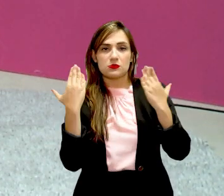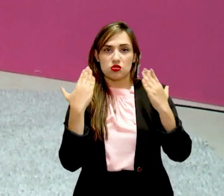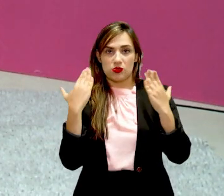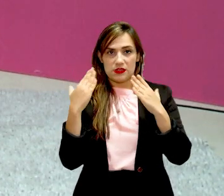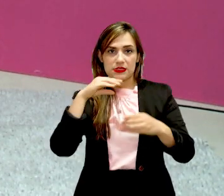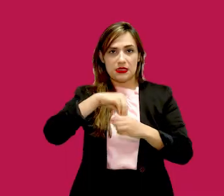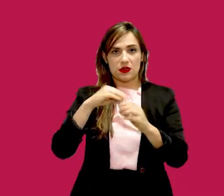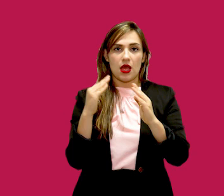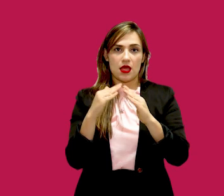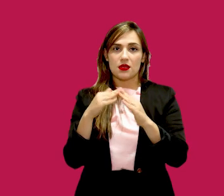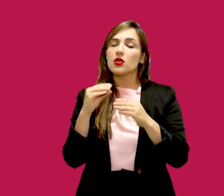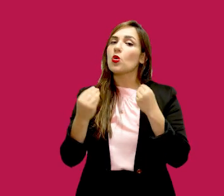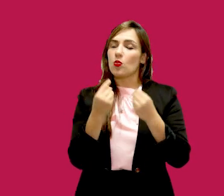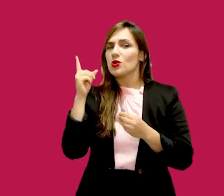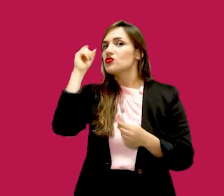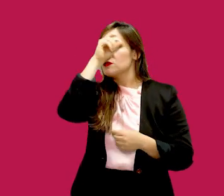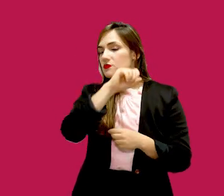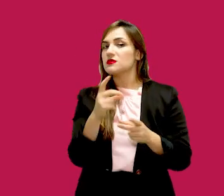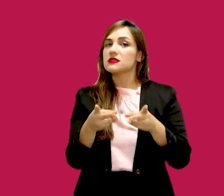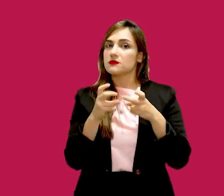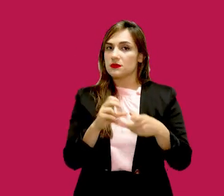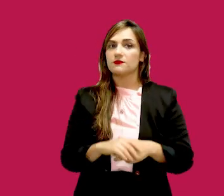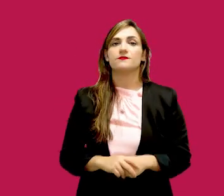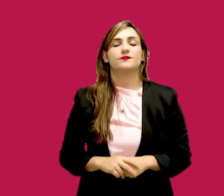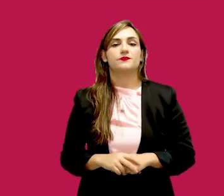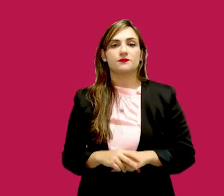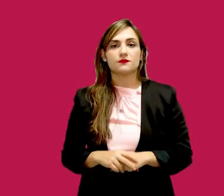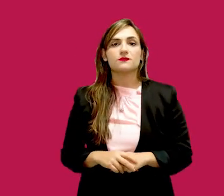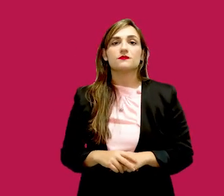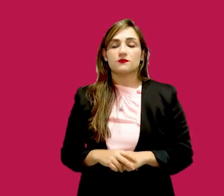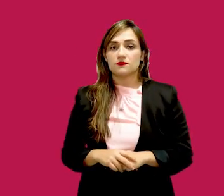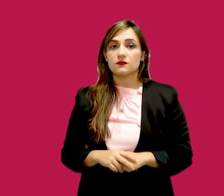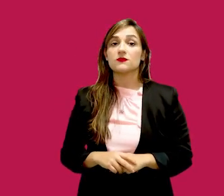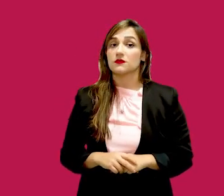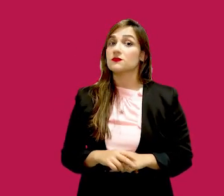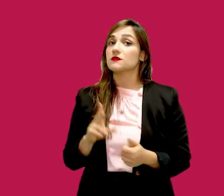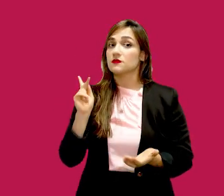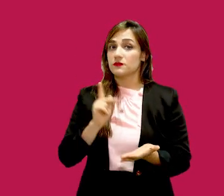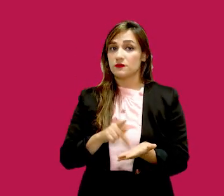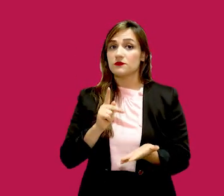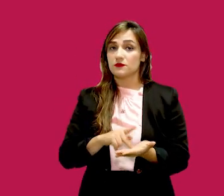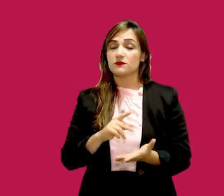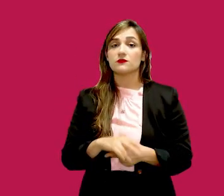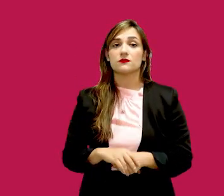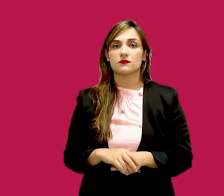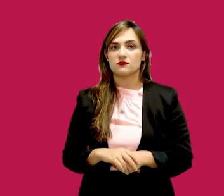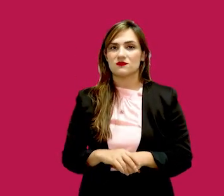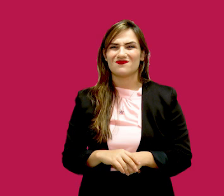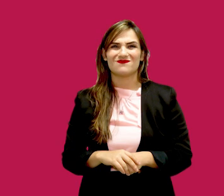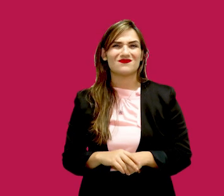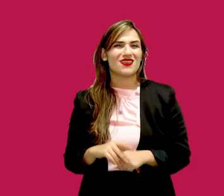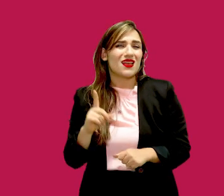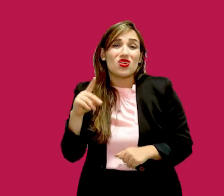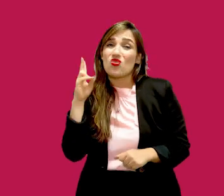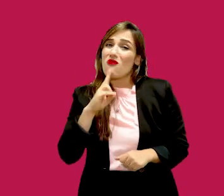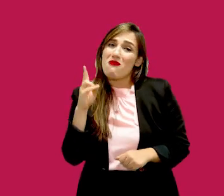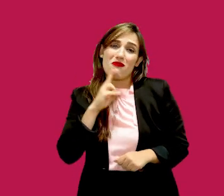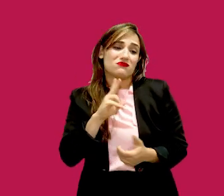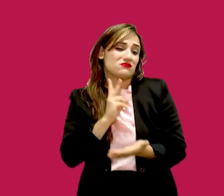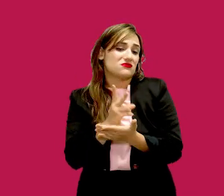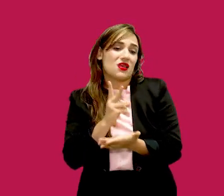de perceber, reforçando que realmente ela é muito mais comum do que a gente imagina,